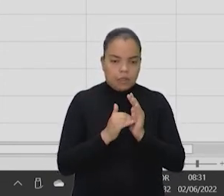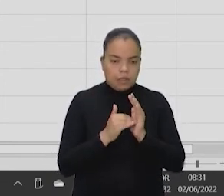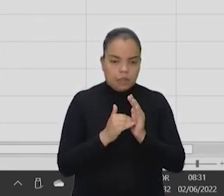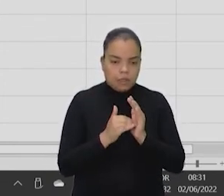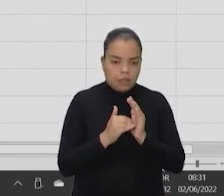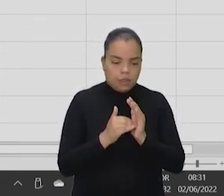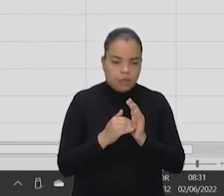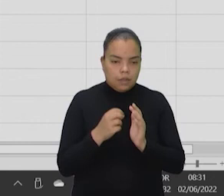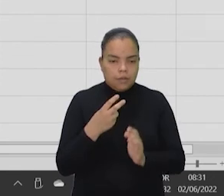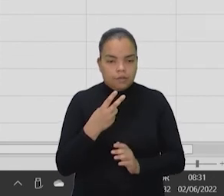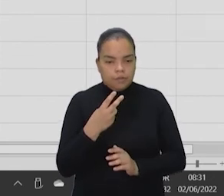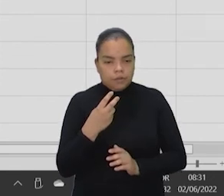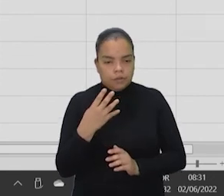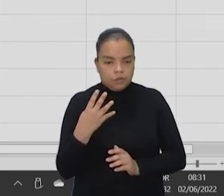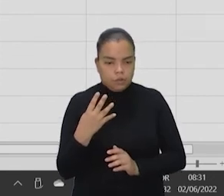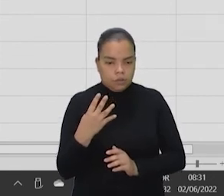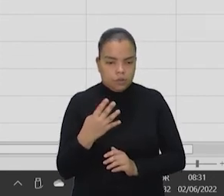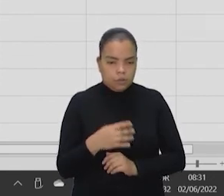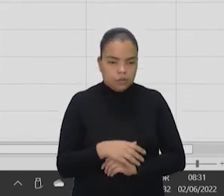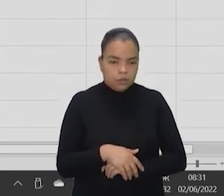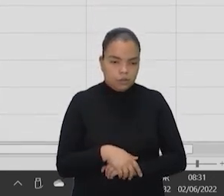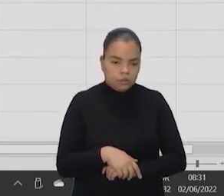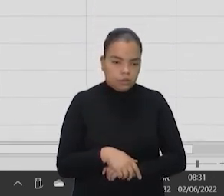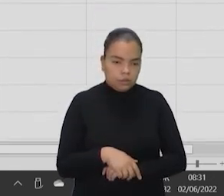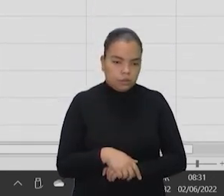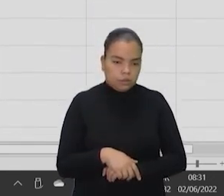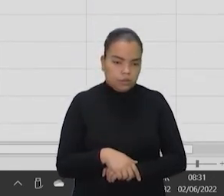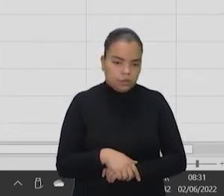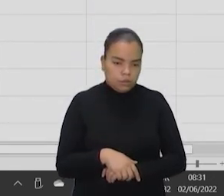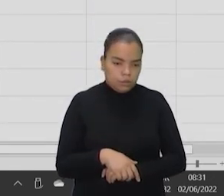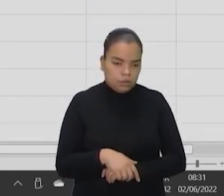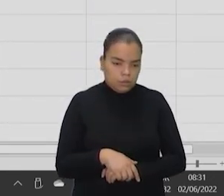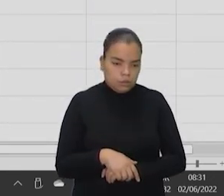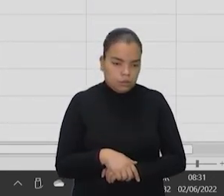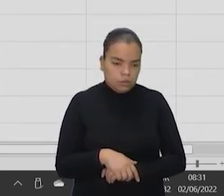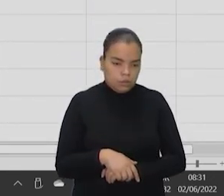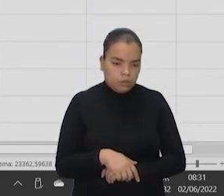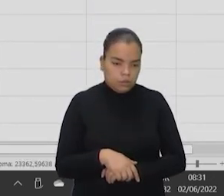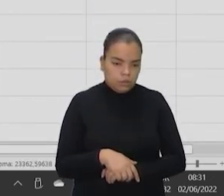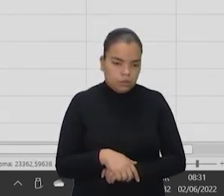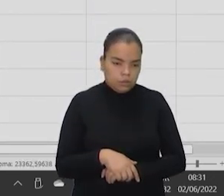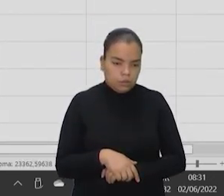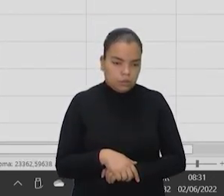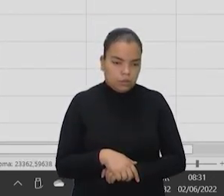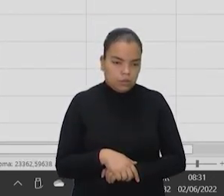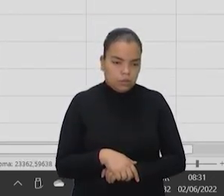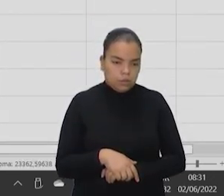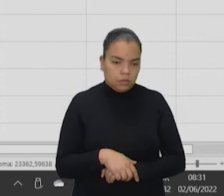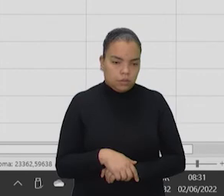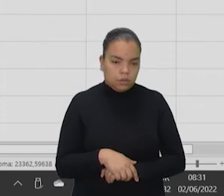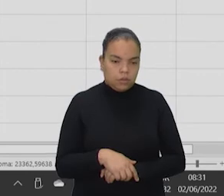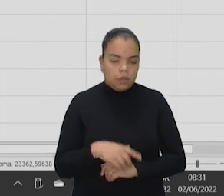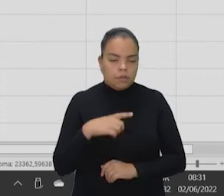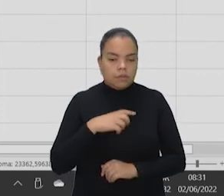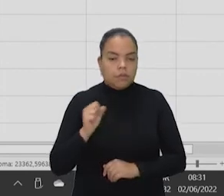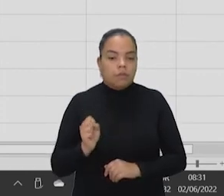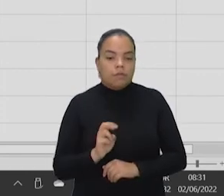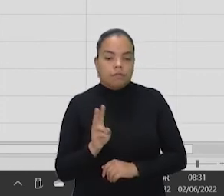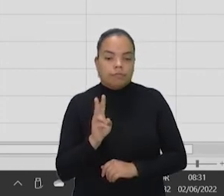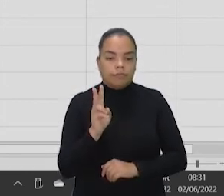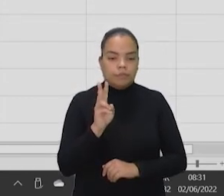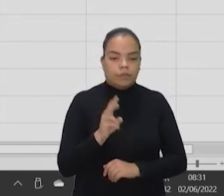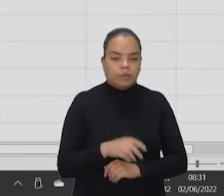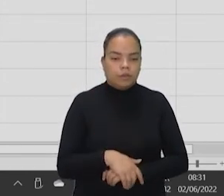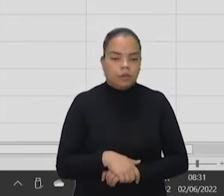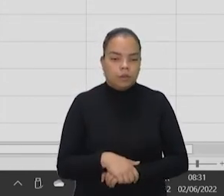vai aqui no cantinho, depois de selecionado, e estica até o tempo que você quiser, ó, até 24. aí você vai ter o valor aí, tá